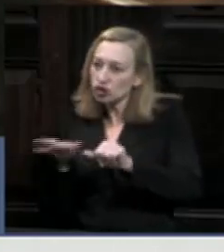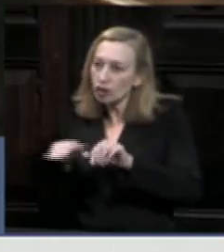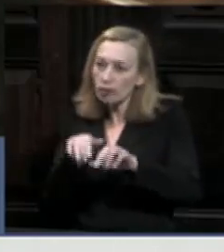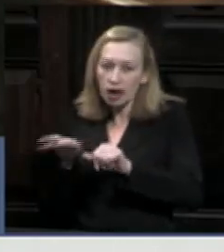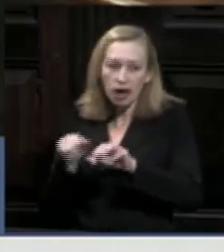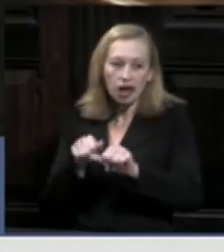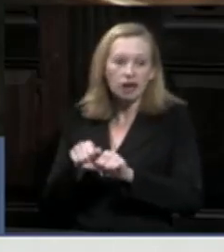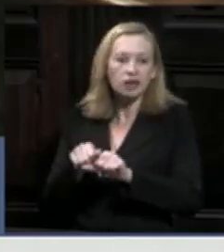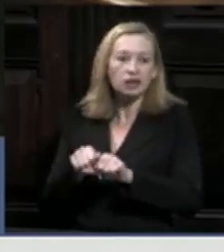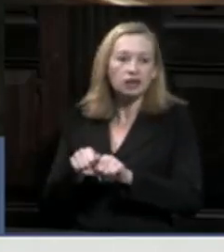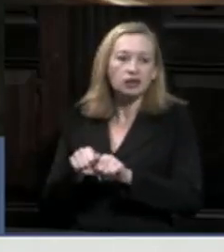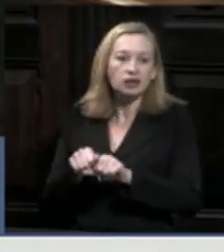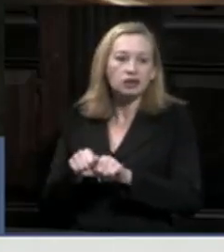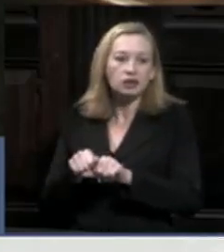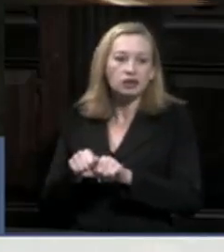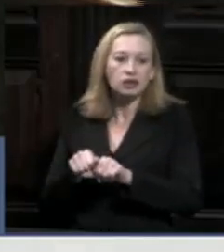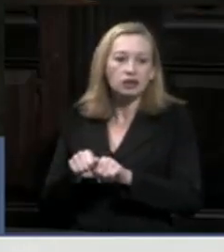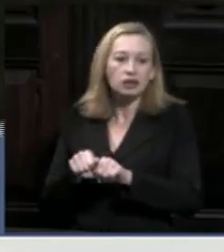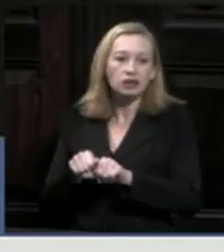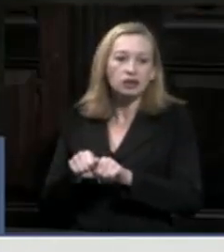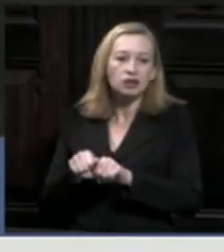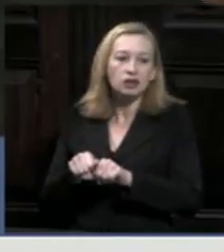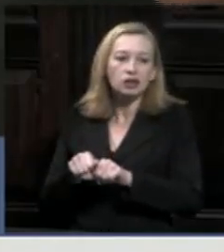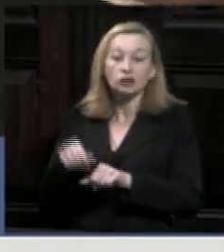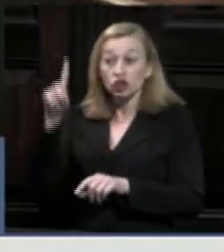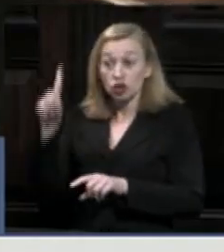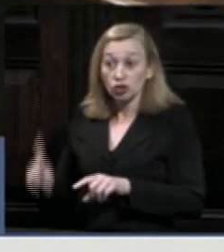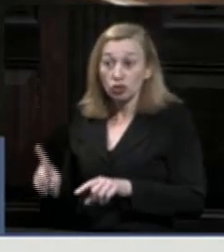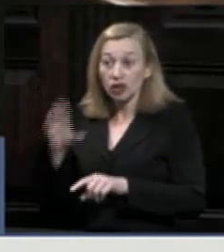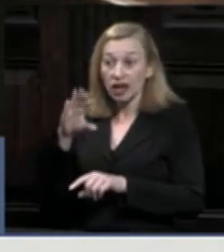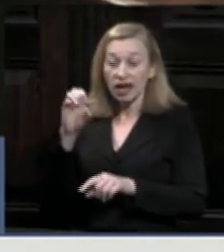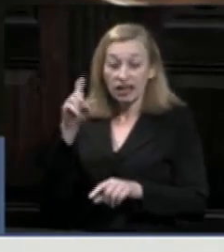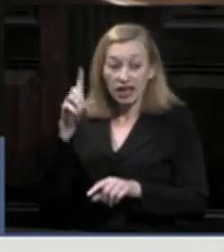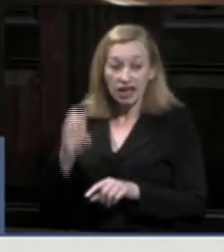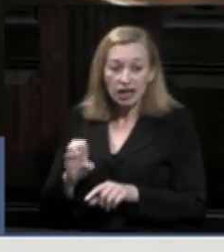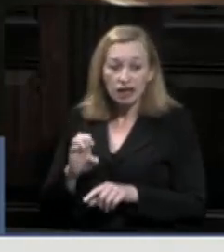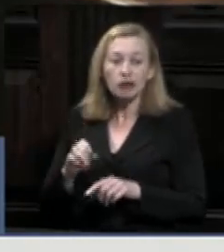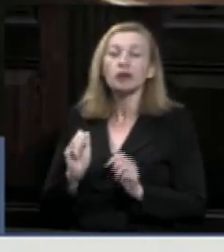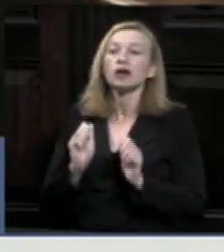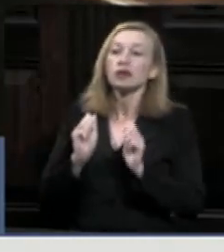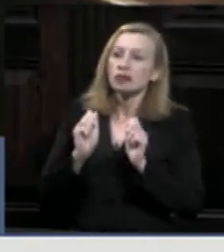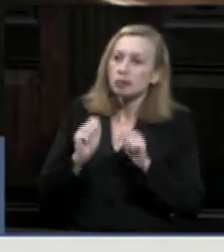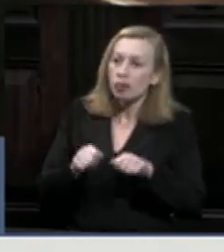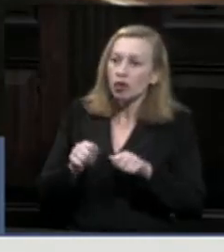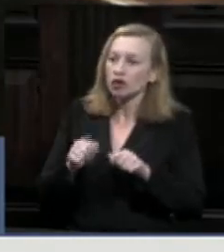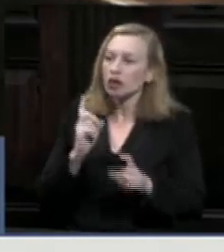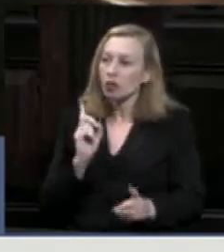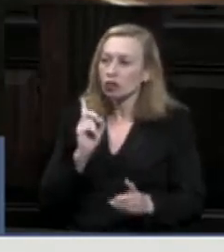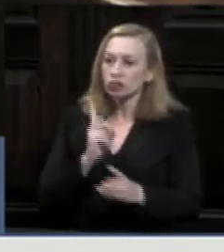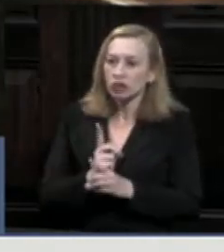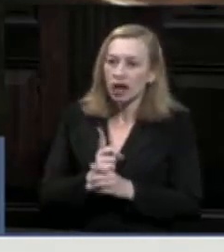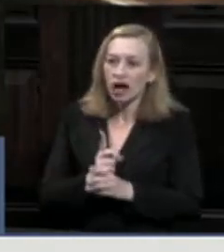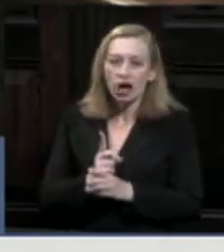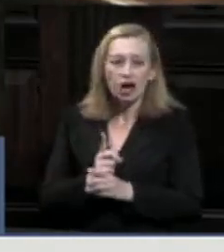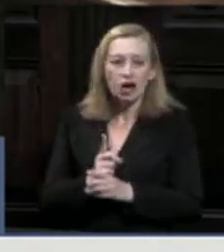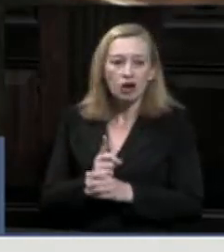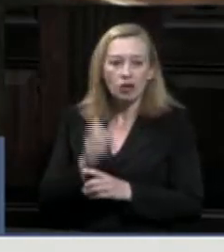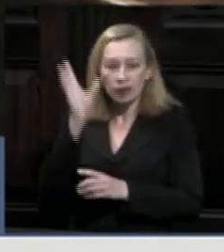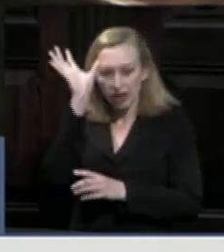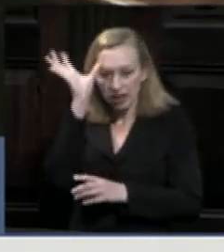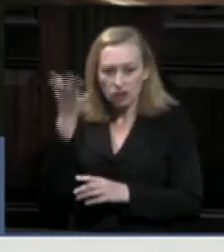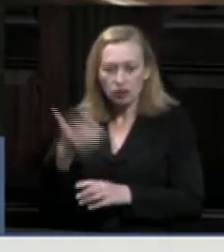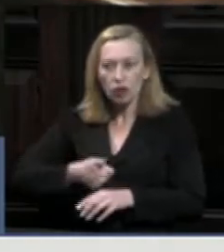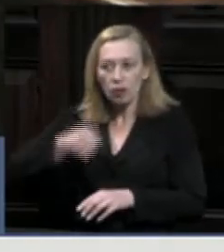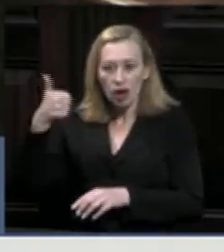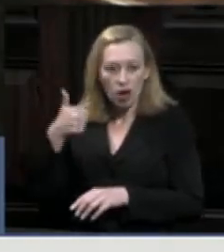floristas chama representação da cadeg para ver se é possível encontrar alguma mediação que esteja ao alcance da assembléia porque tanto a comissão